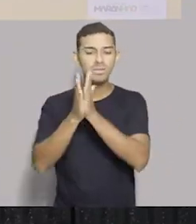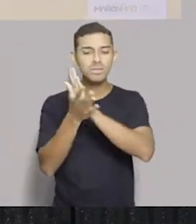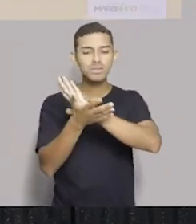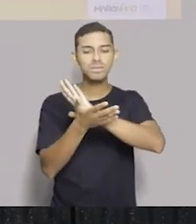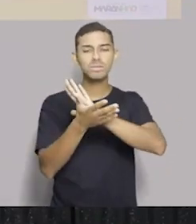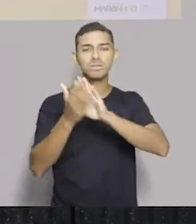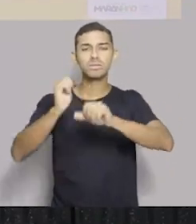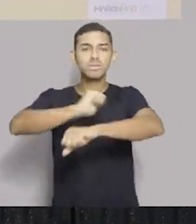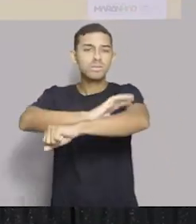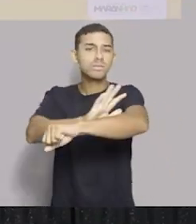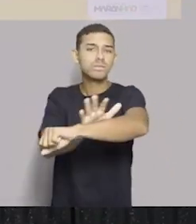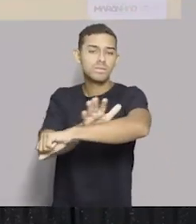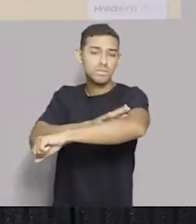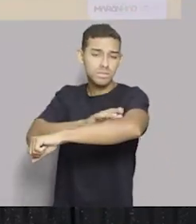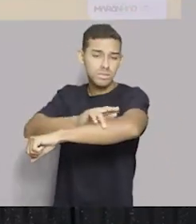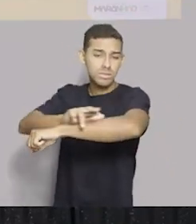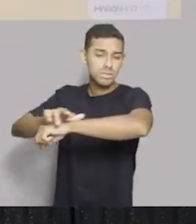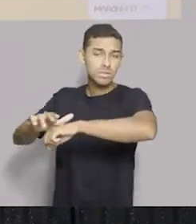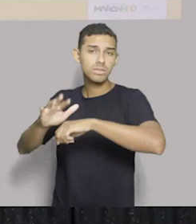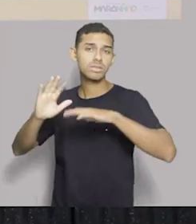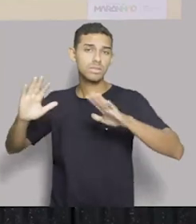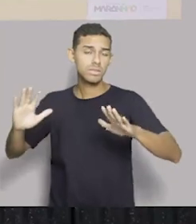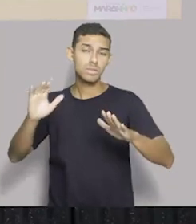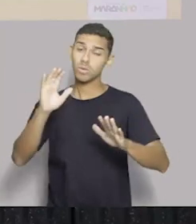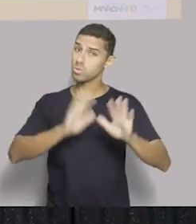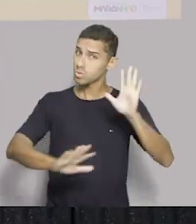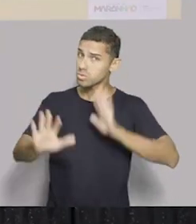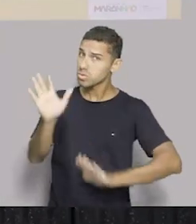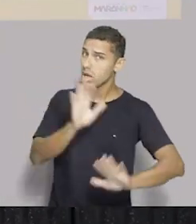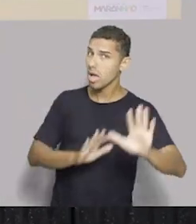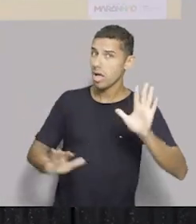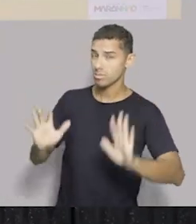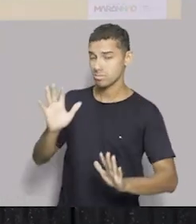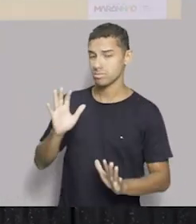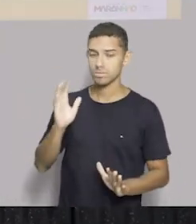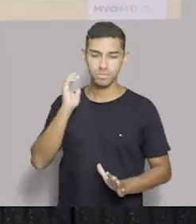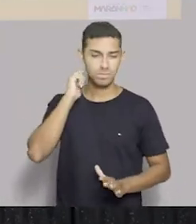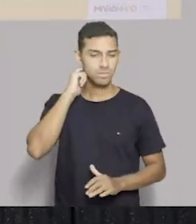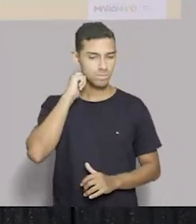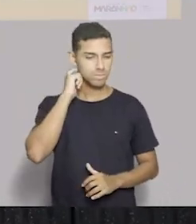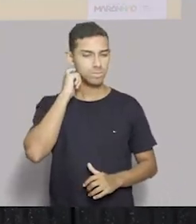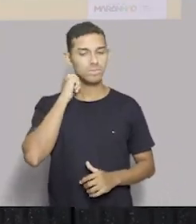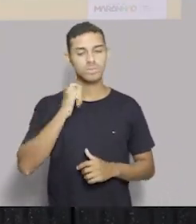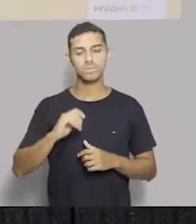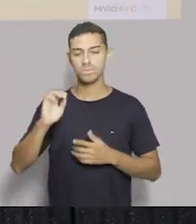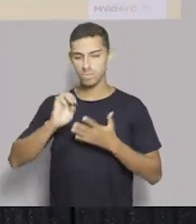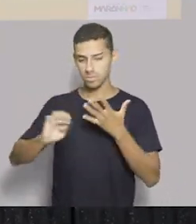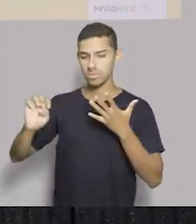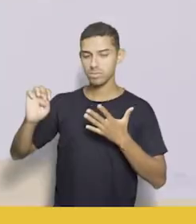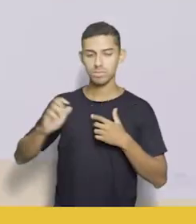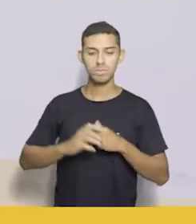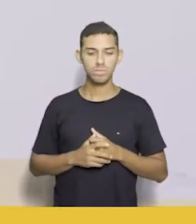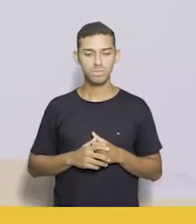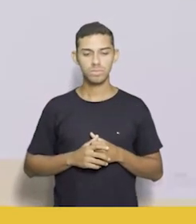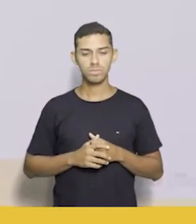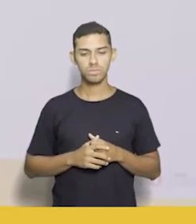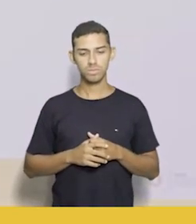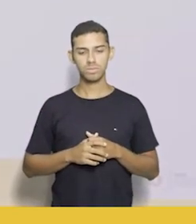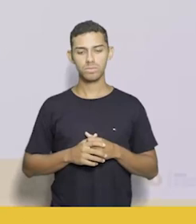racial é outra coisa então cuidado essa opção de extratora Ok letra é